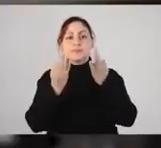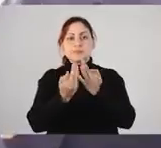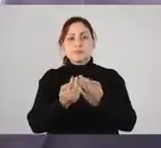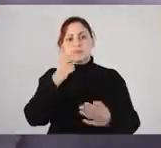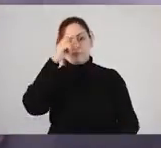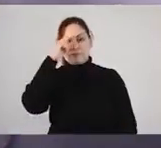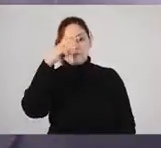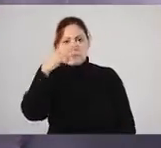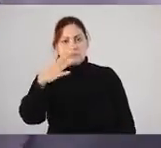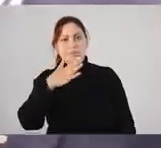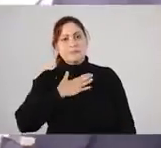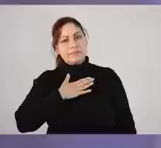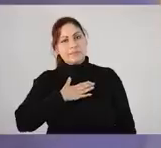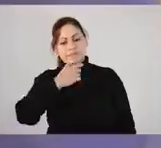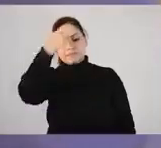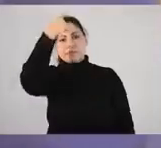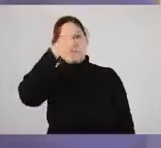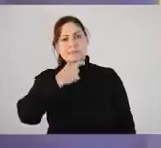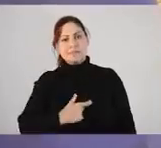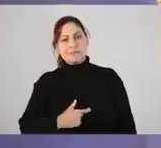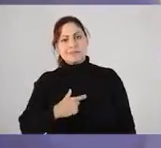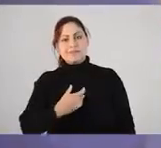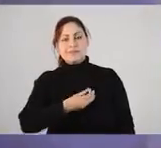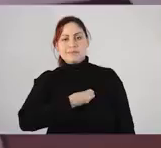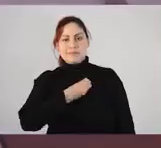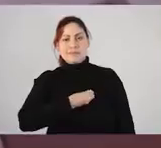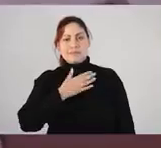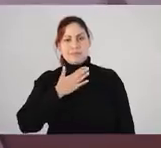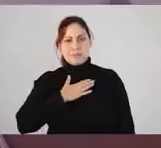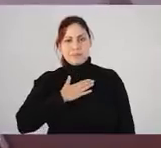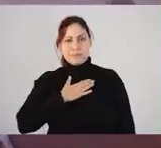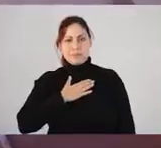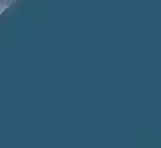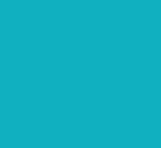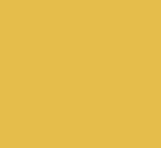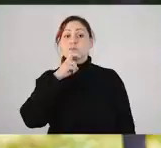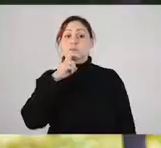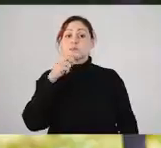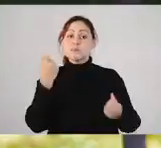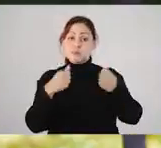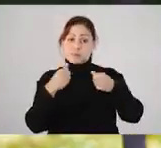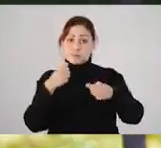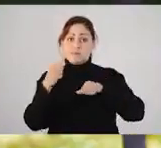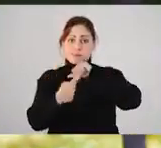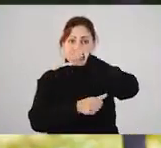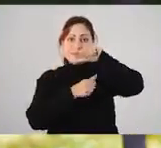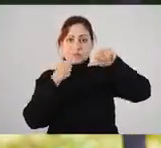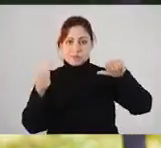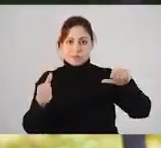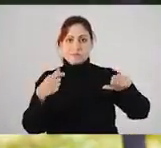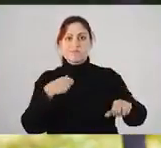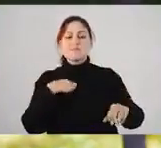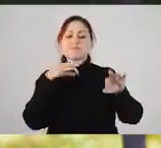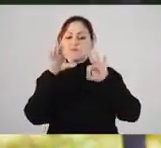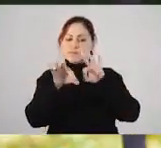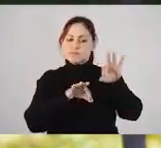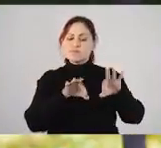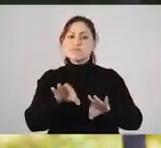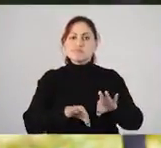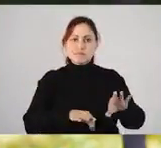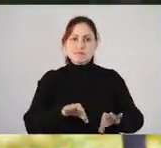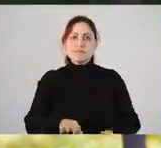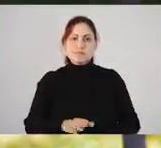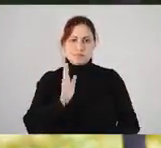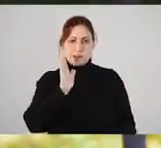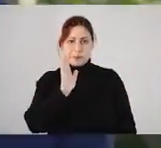E essa é um pouco da história do cidadão sorocabano Raul Marcelo. Sorocaba precisa de mudanças e eu me preparei